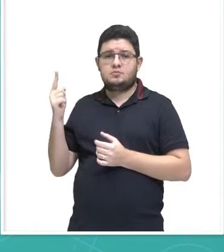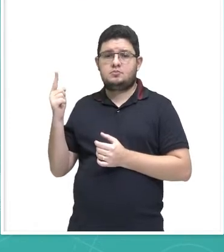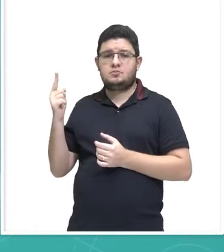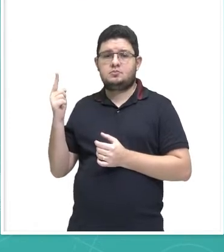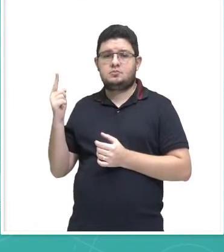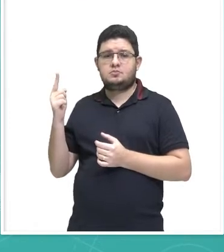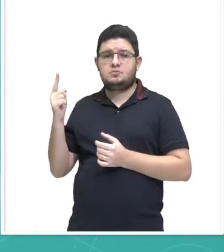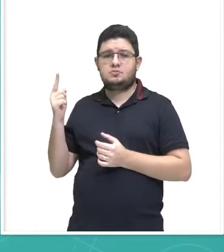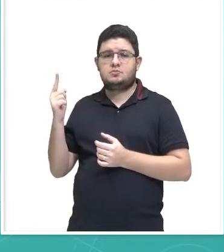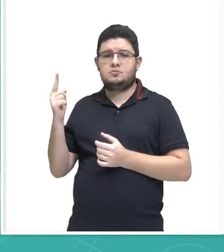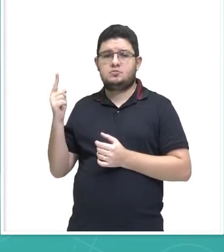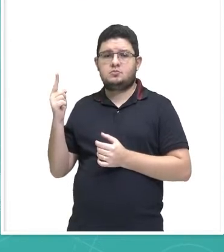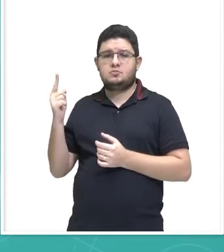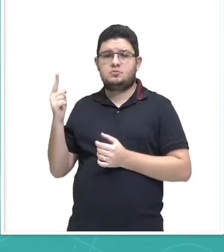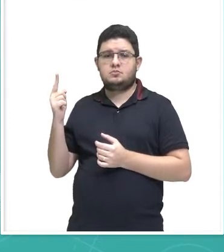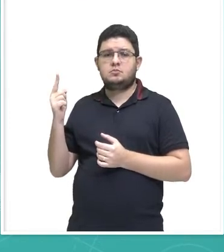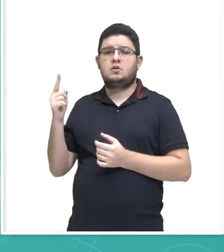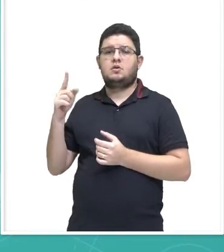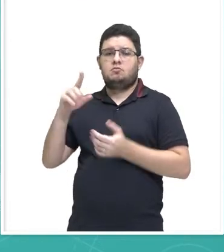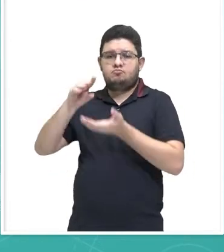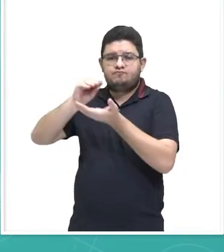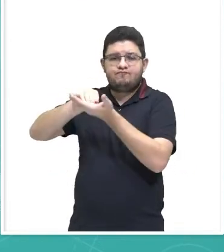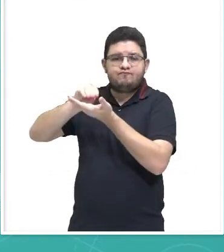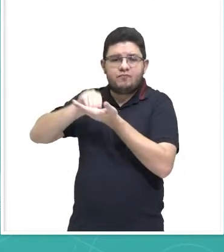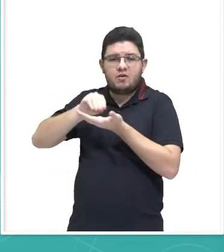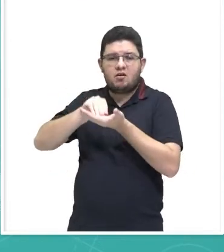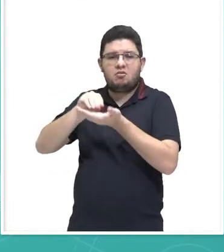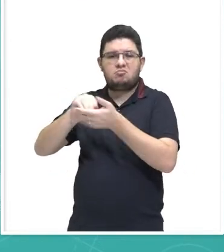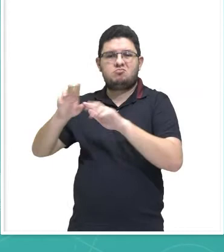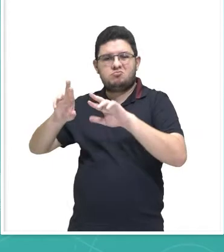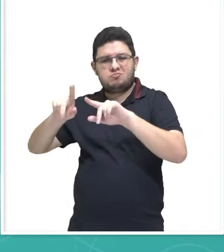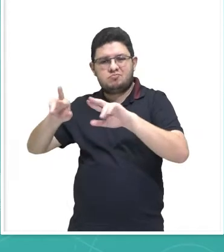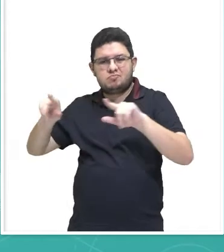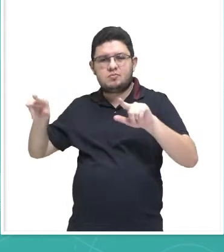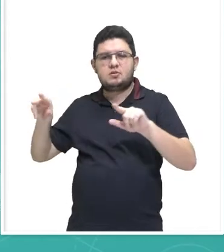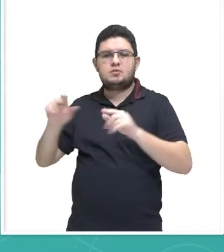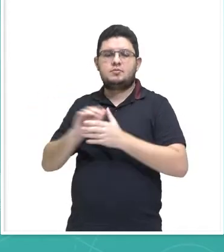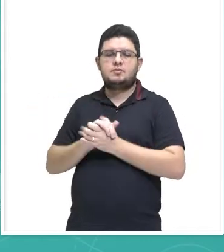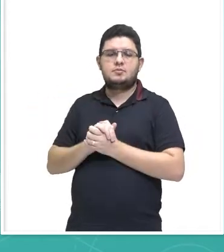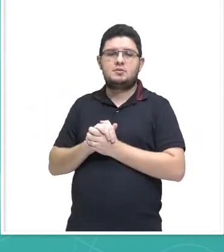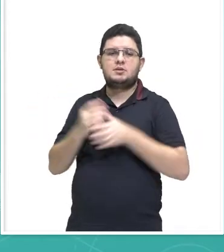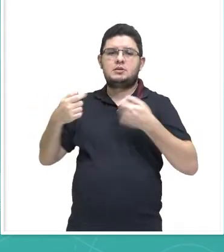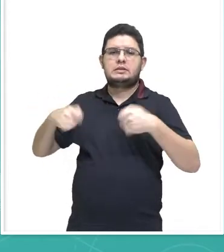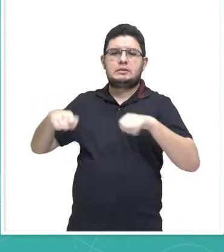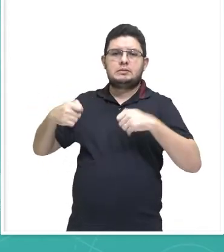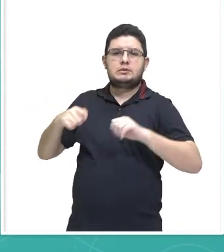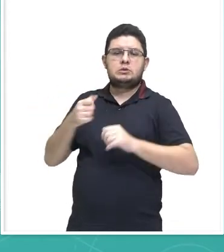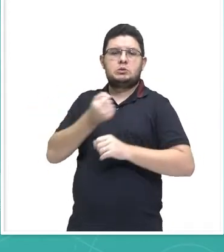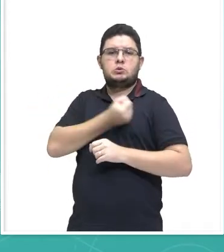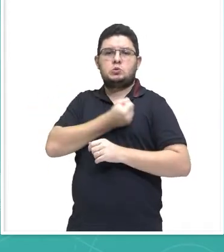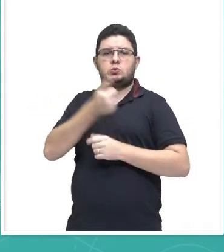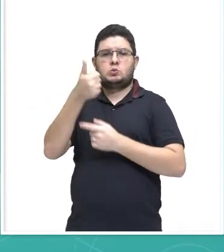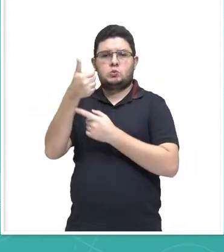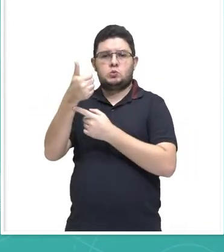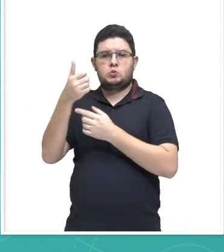o 3, o 4 e o 7. E aí nós vamos ter que colocar o número 1. A gente pode colocar o número 1 aqui? Não